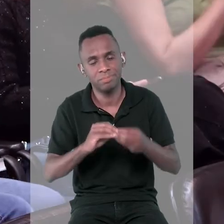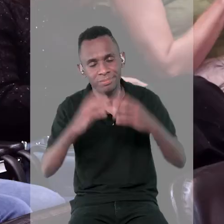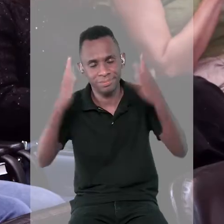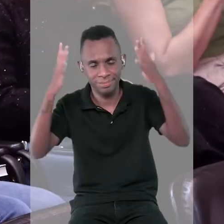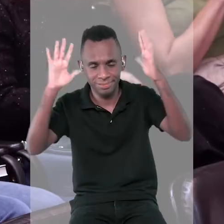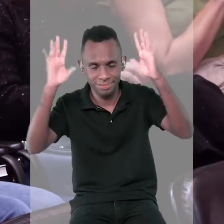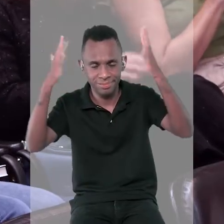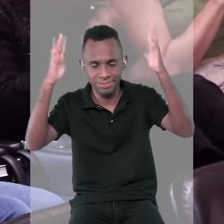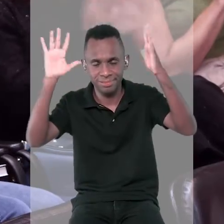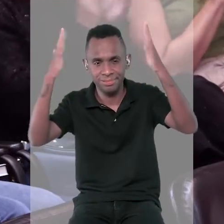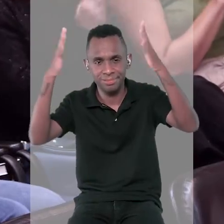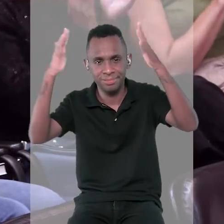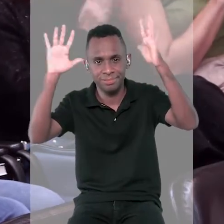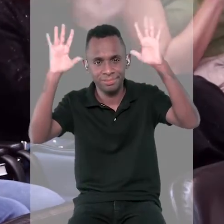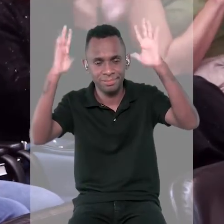Leila.